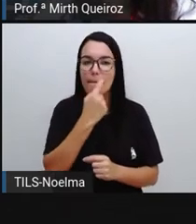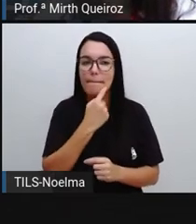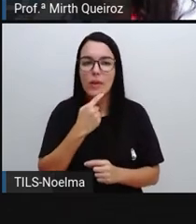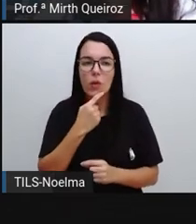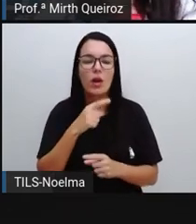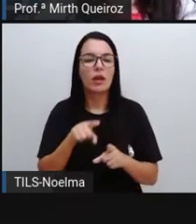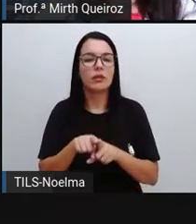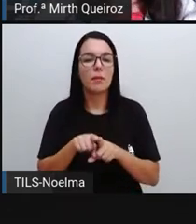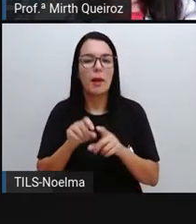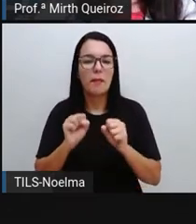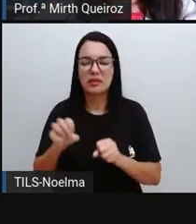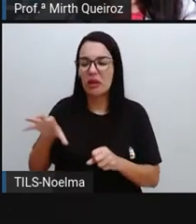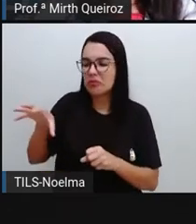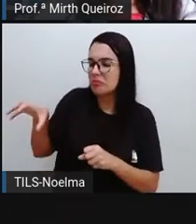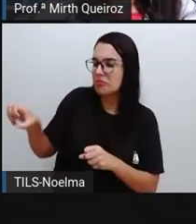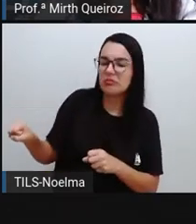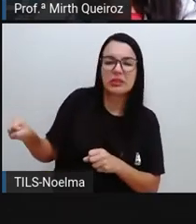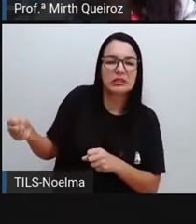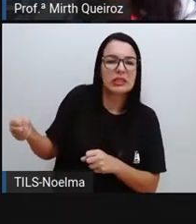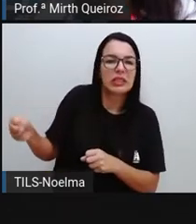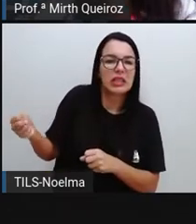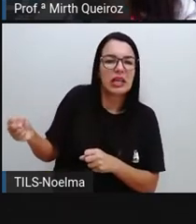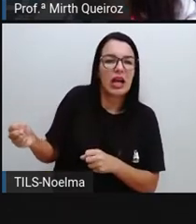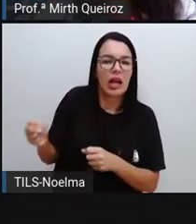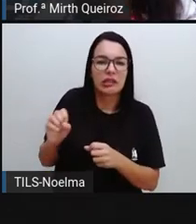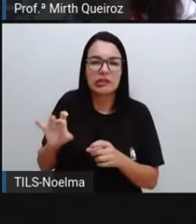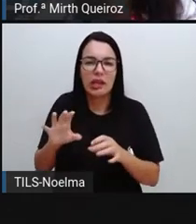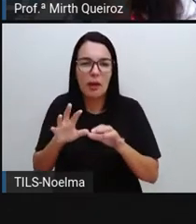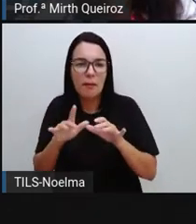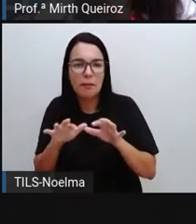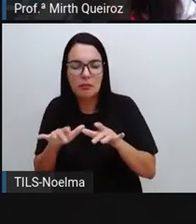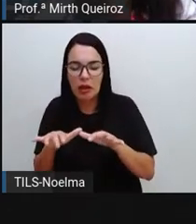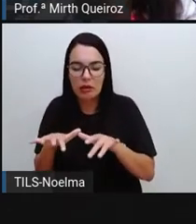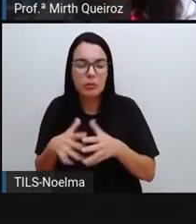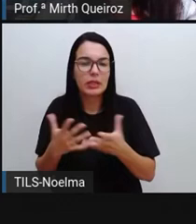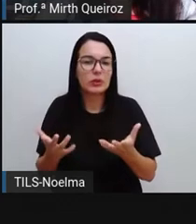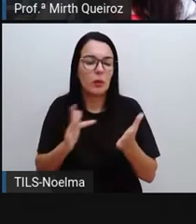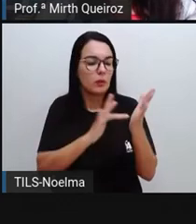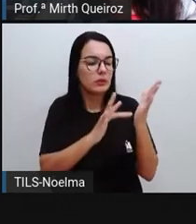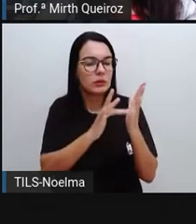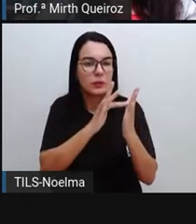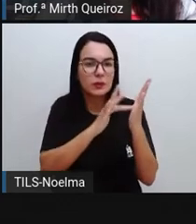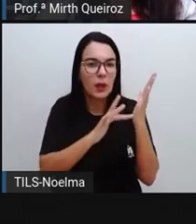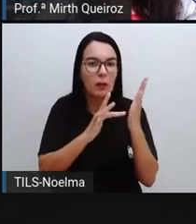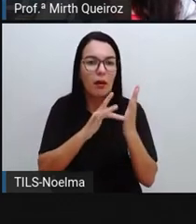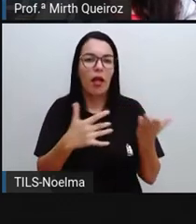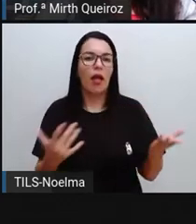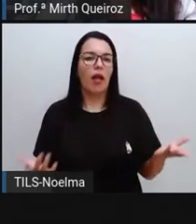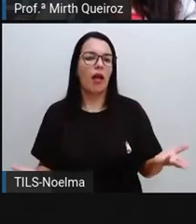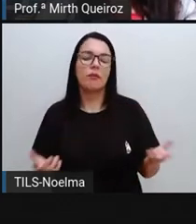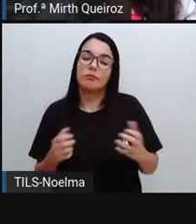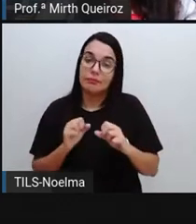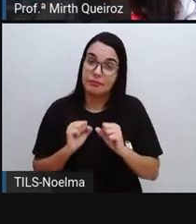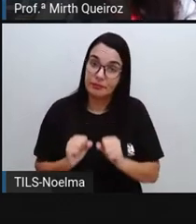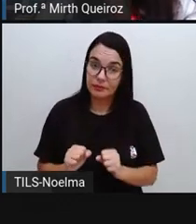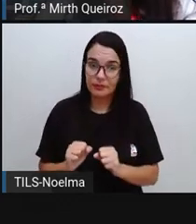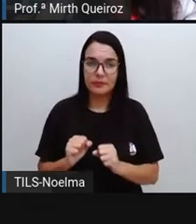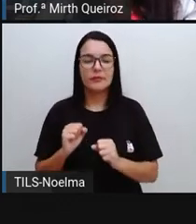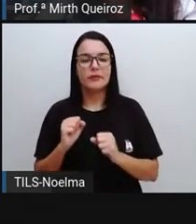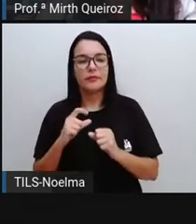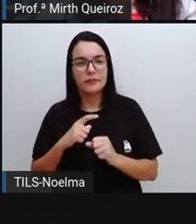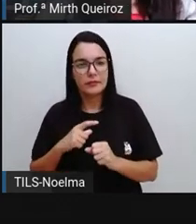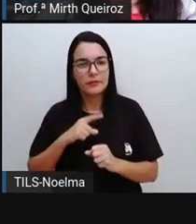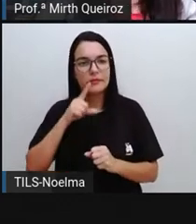numa maçaneta, pode pegar ali no teclado, né? No teclado de computador, quem tem acesso ao computador, ou